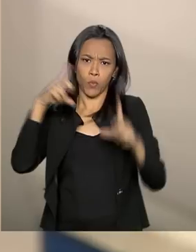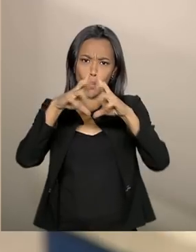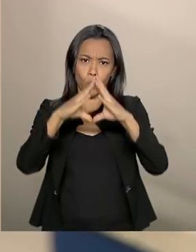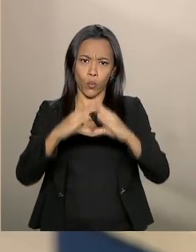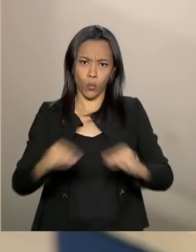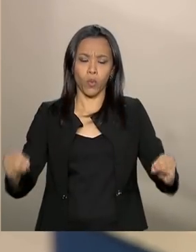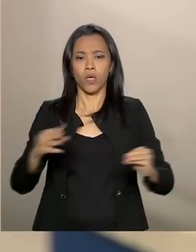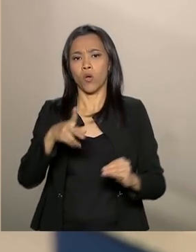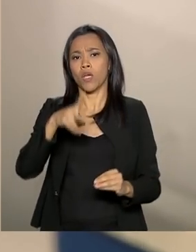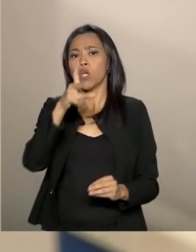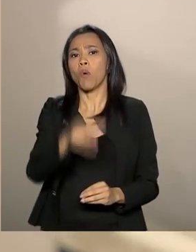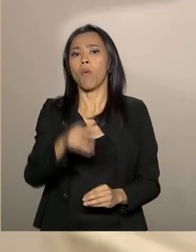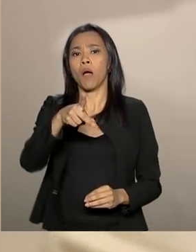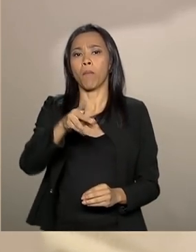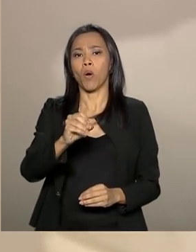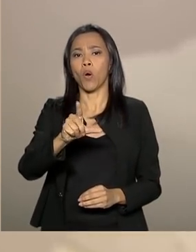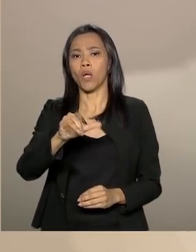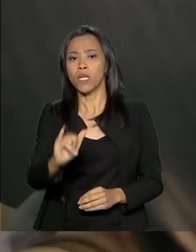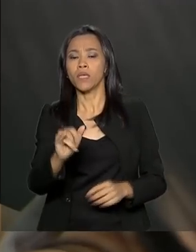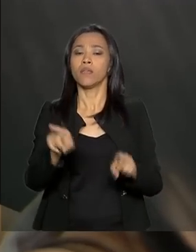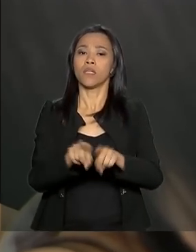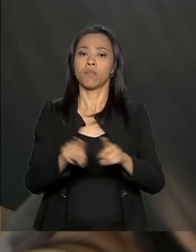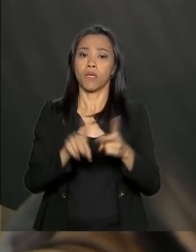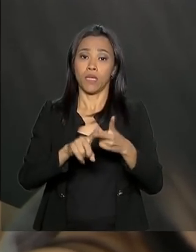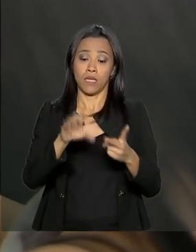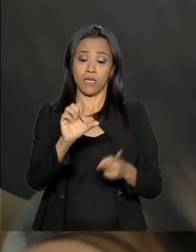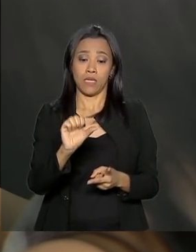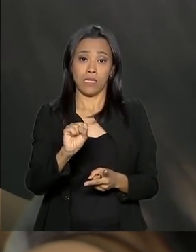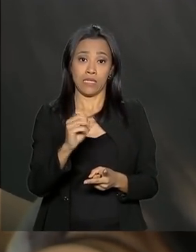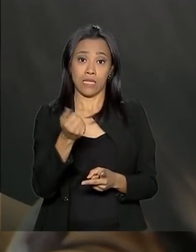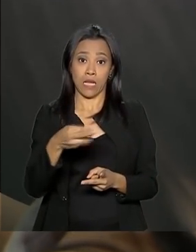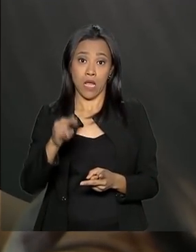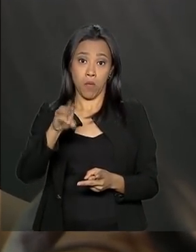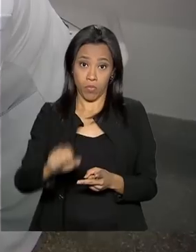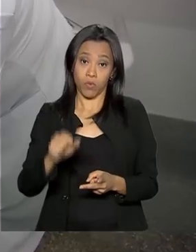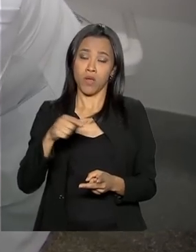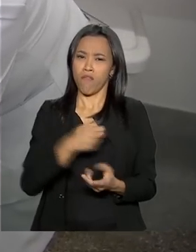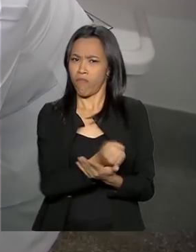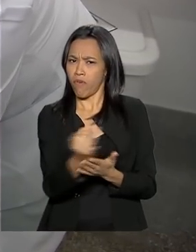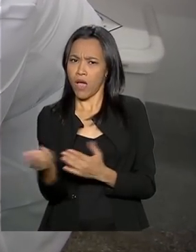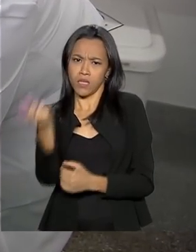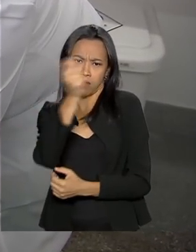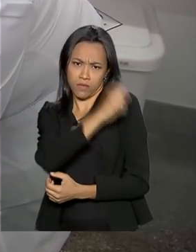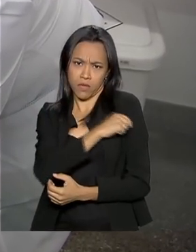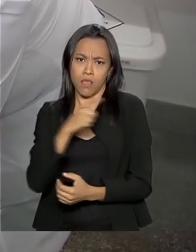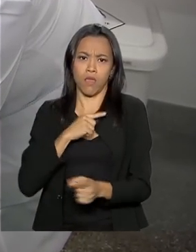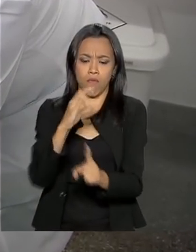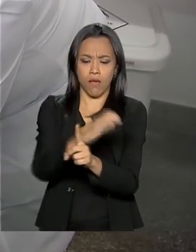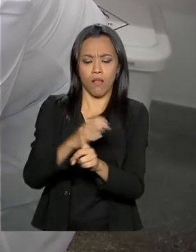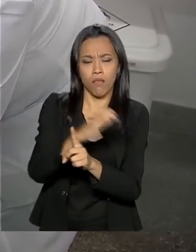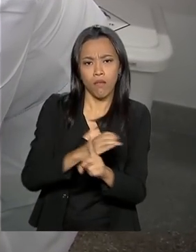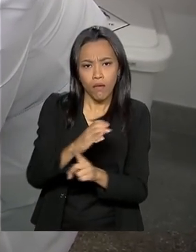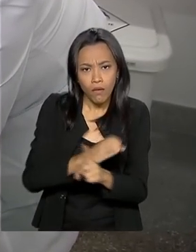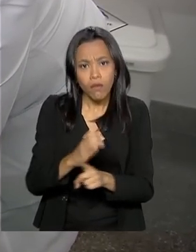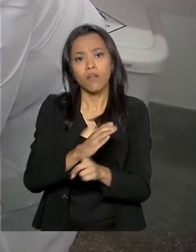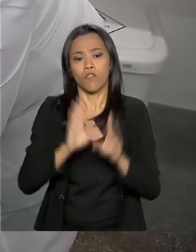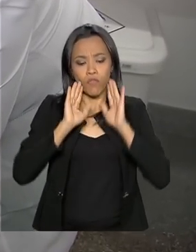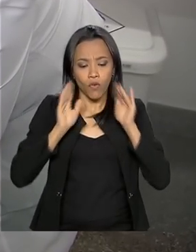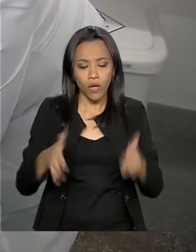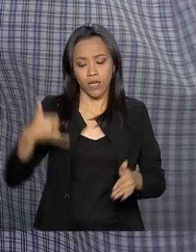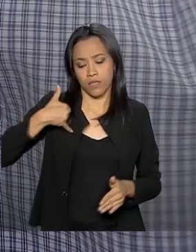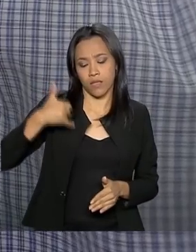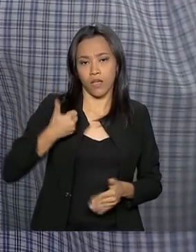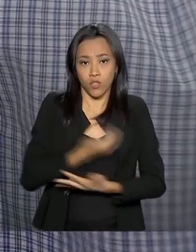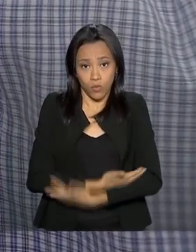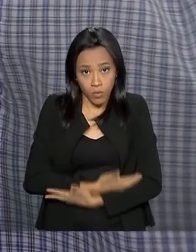Atualmente, 19 vacinas fazem parte do calendário nacional de vacinação, abrangendo todas as faixas etárias, do recém